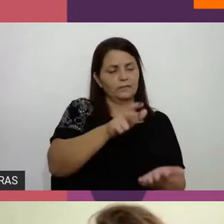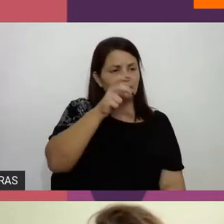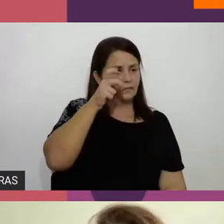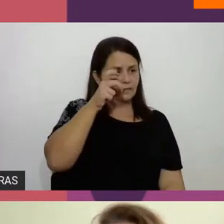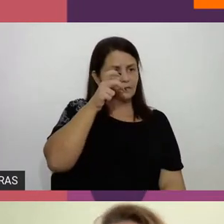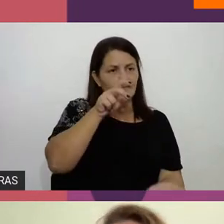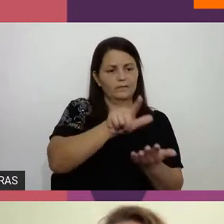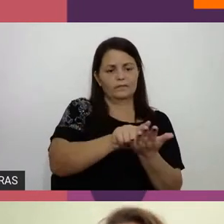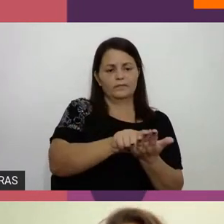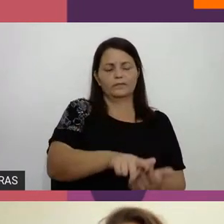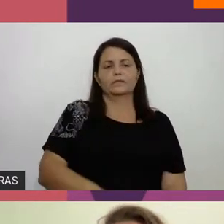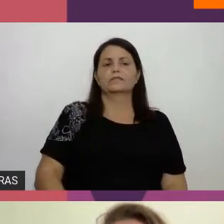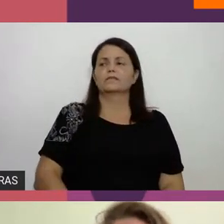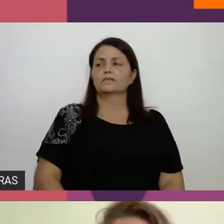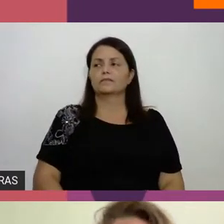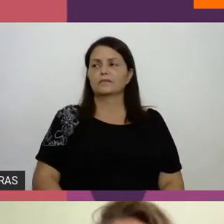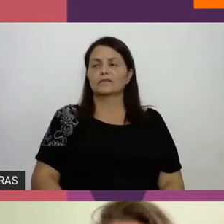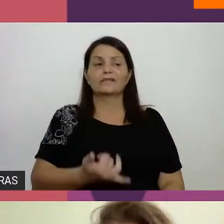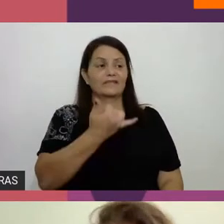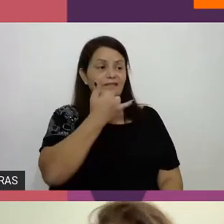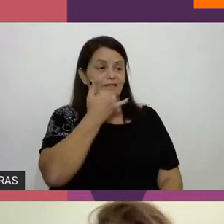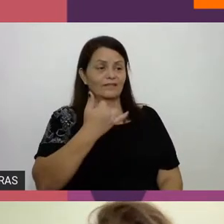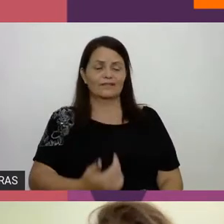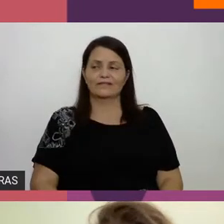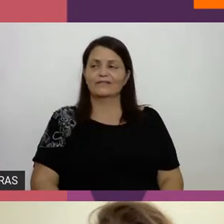é perdão